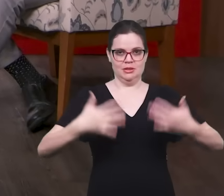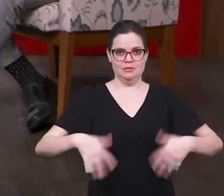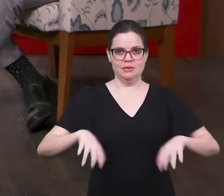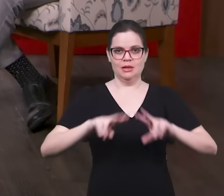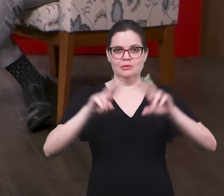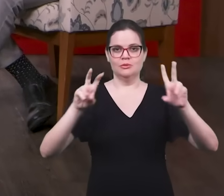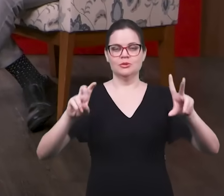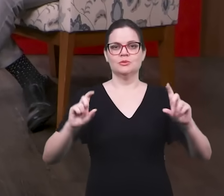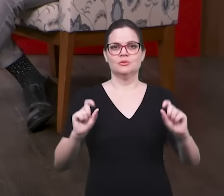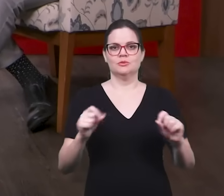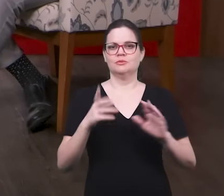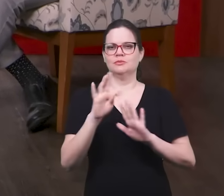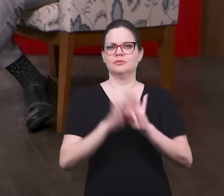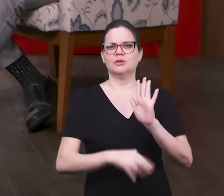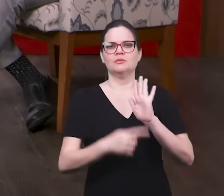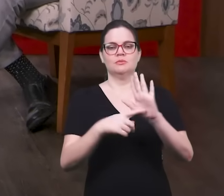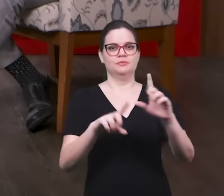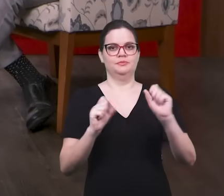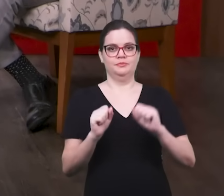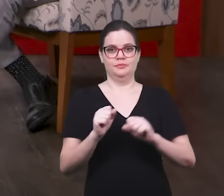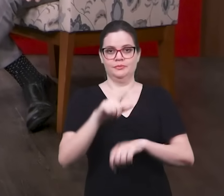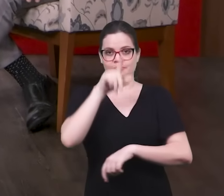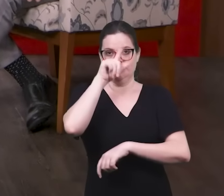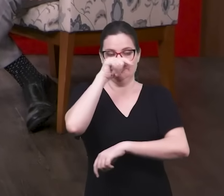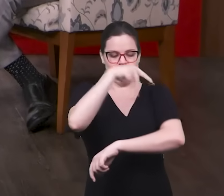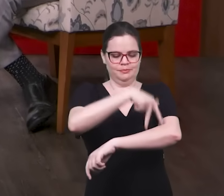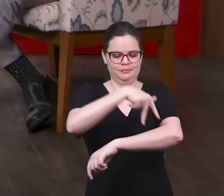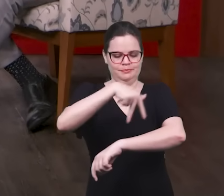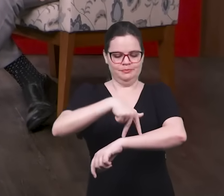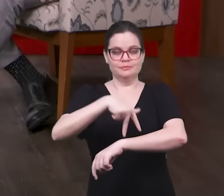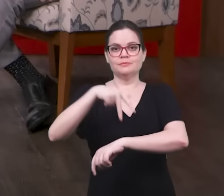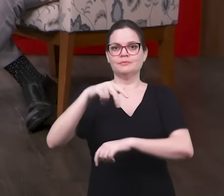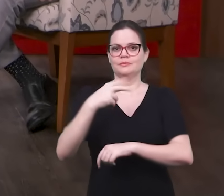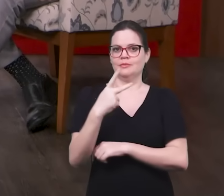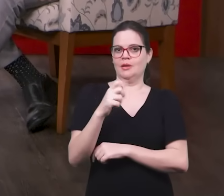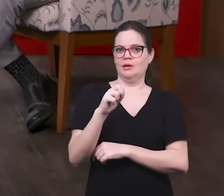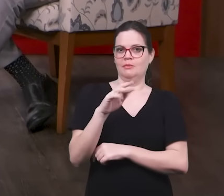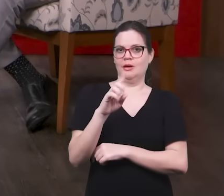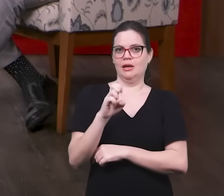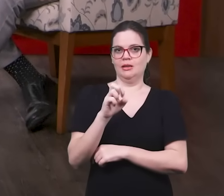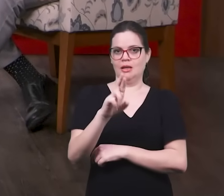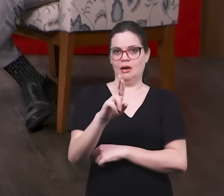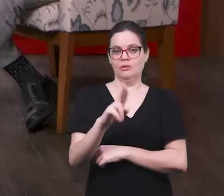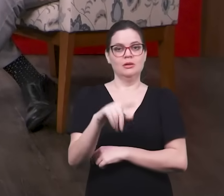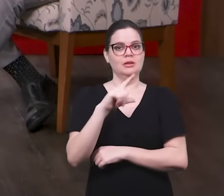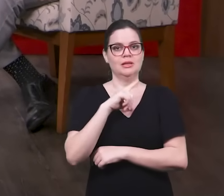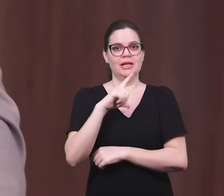que o texto fala o seguinte, que o pardal, ele fez casa, fez ninho para si.